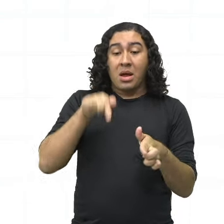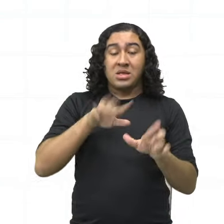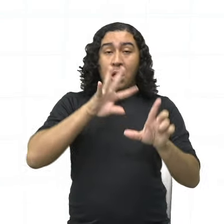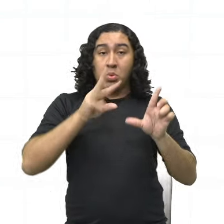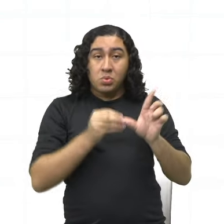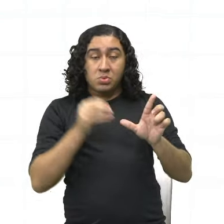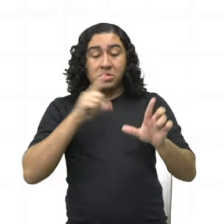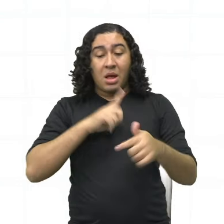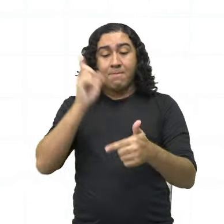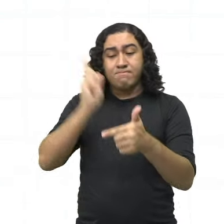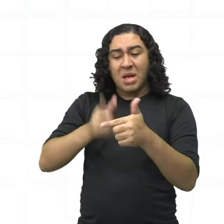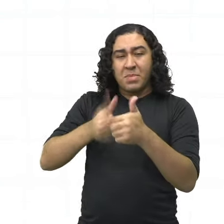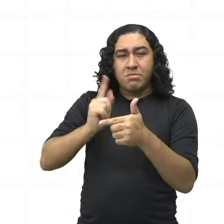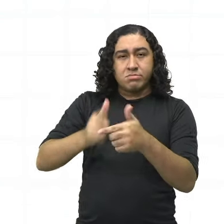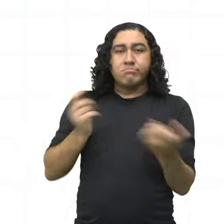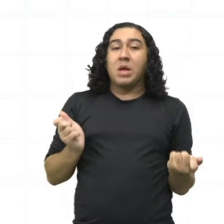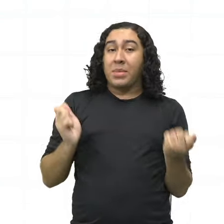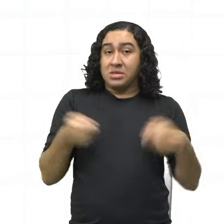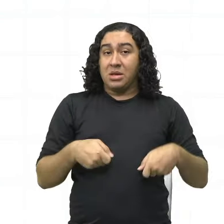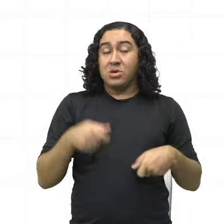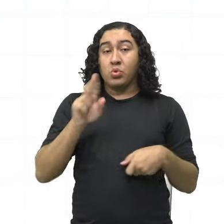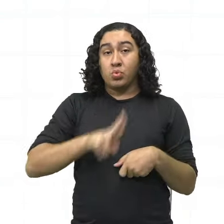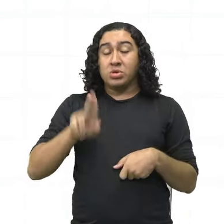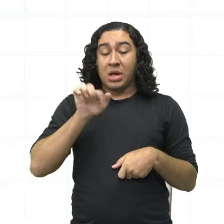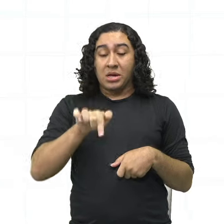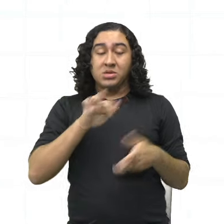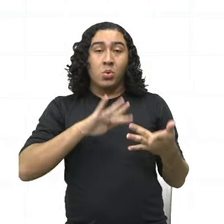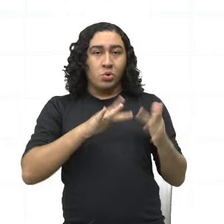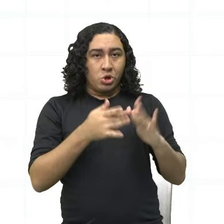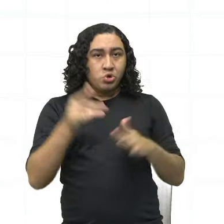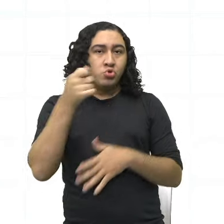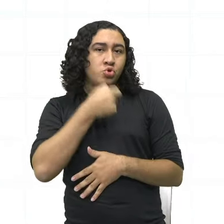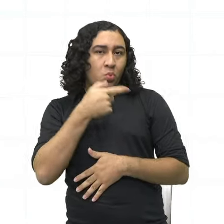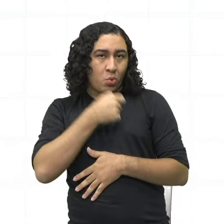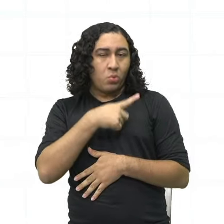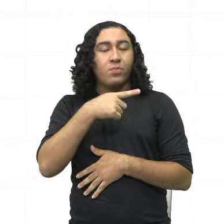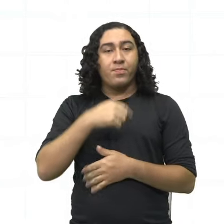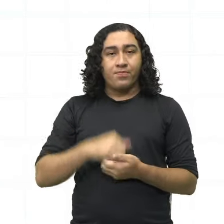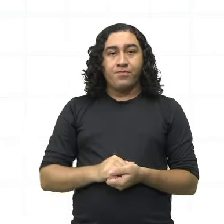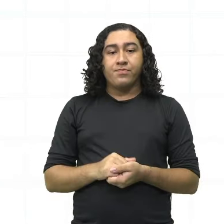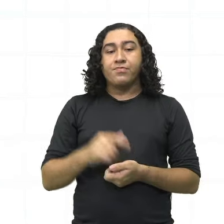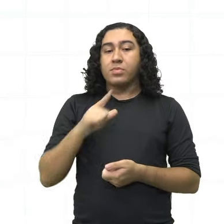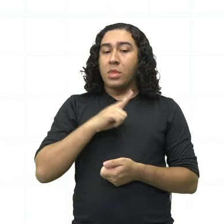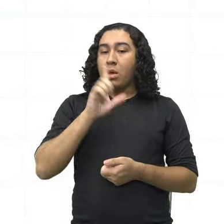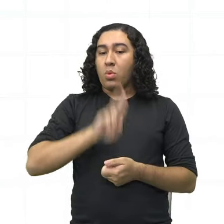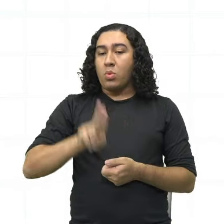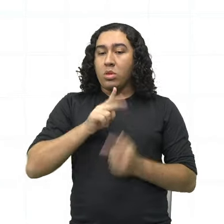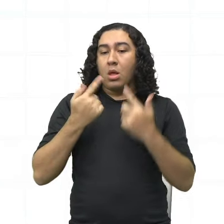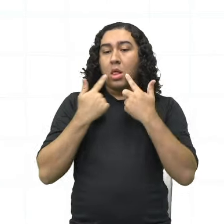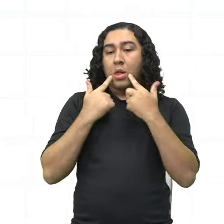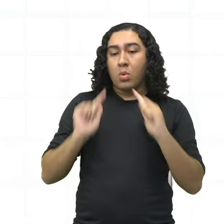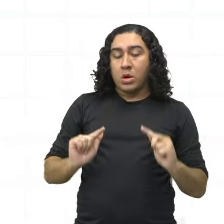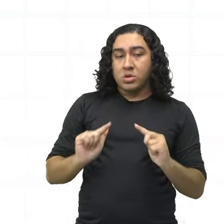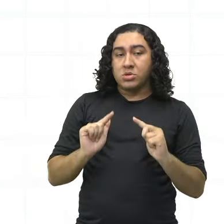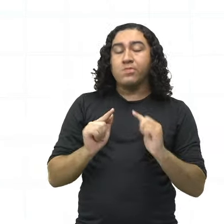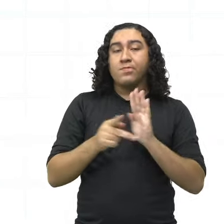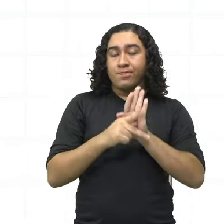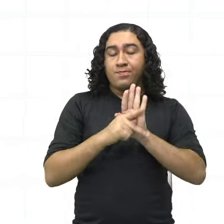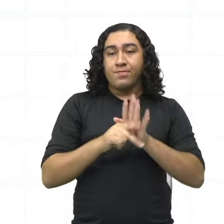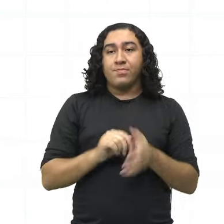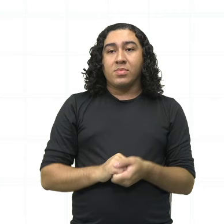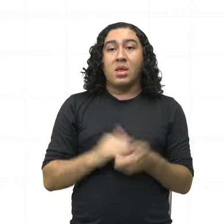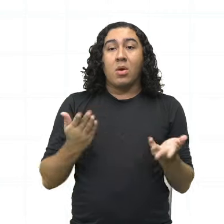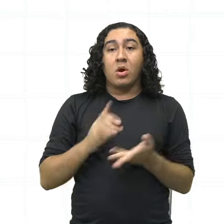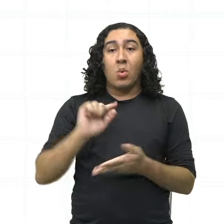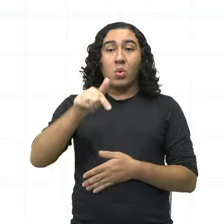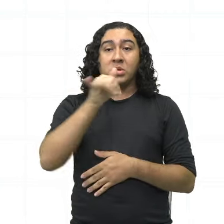tem esse poder de utilizar, né, o texto humorístico, sendo um texto humorístico, utilizar essa linguagem aí do humor, tá bom? Vamos